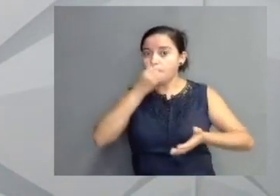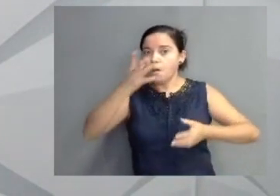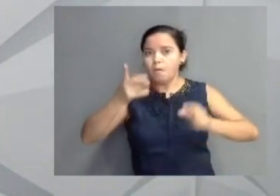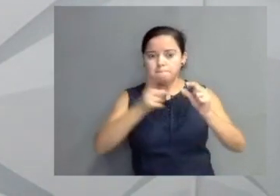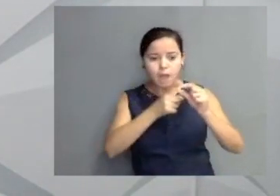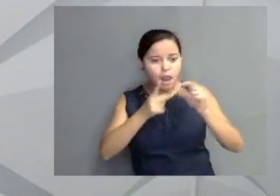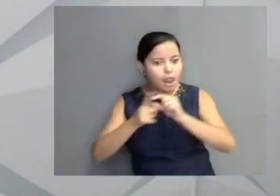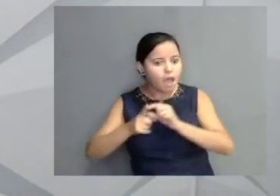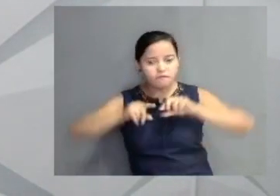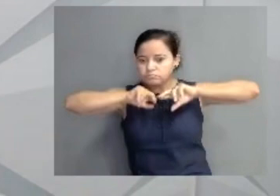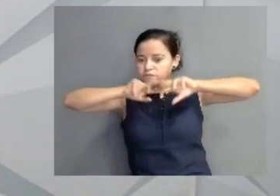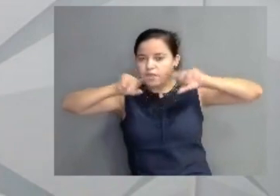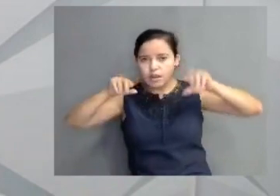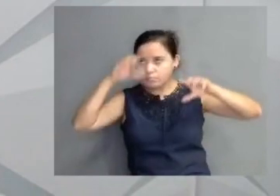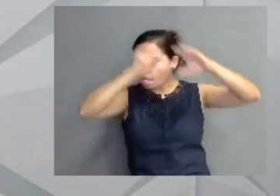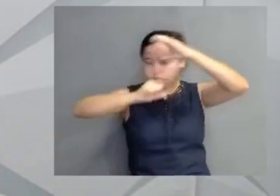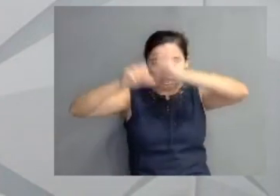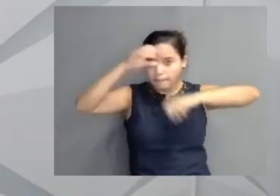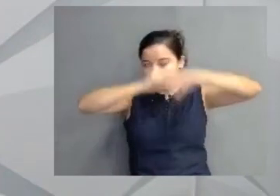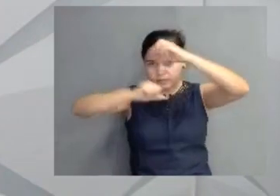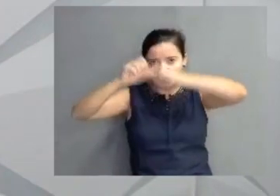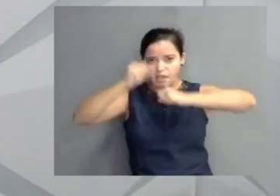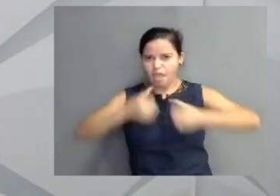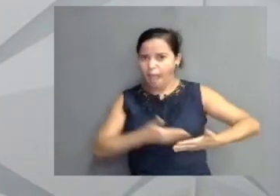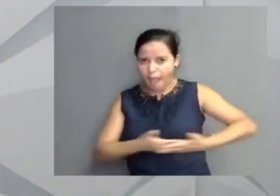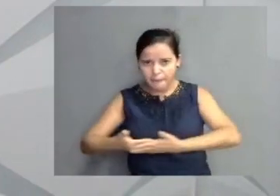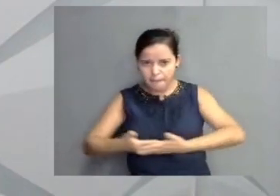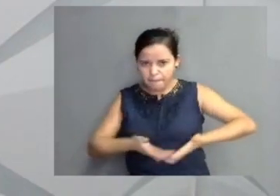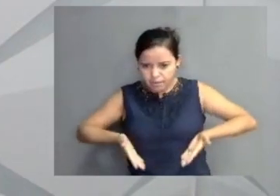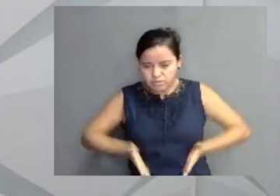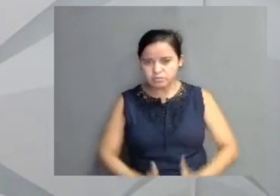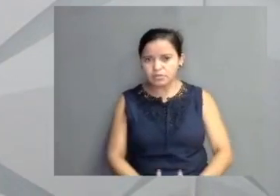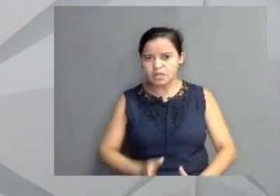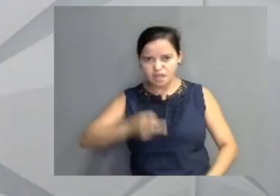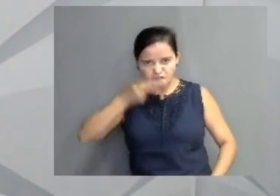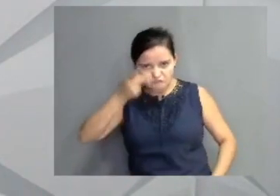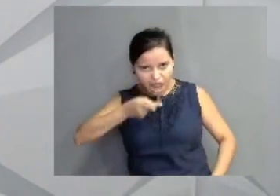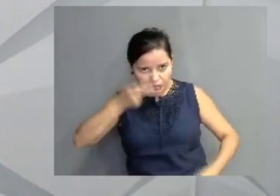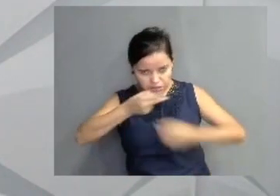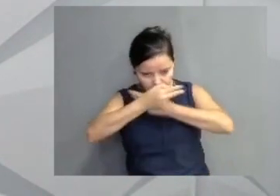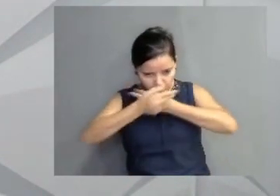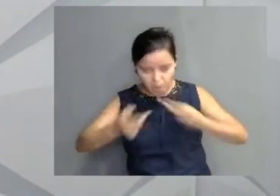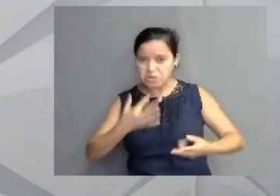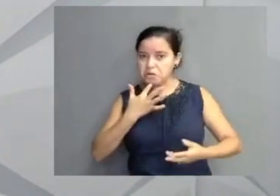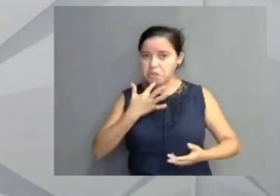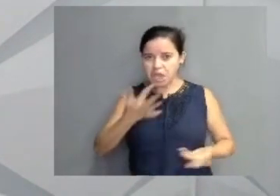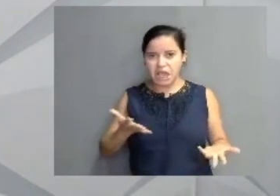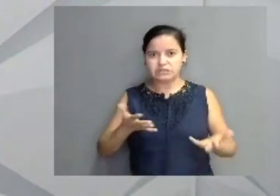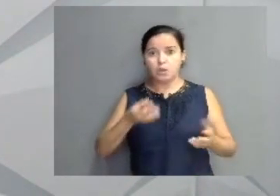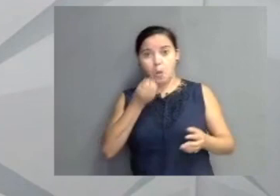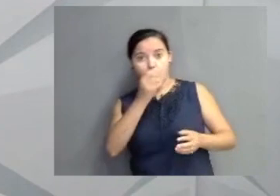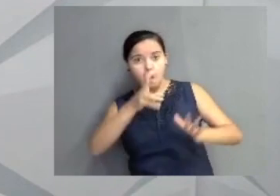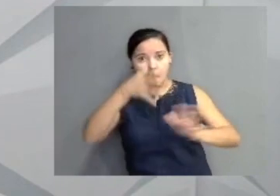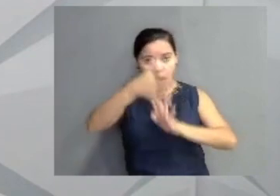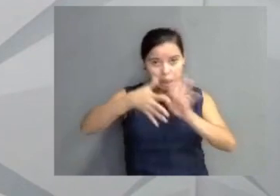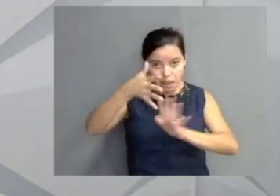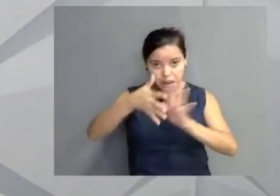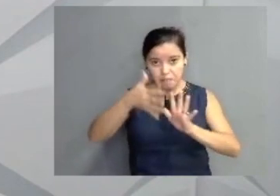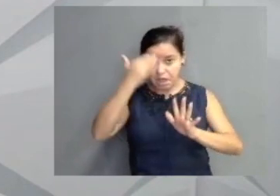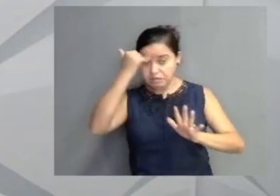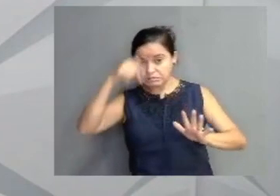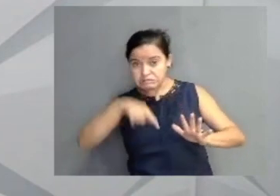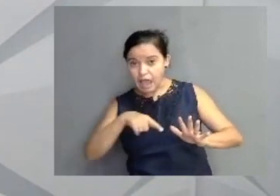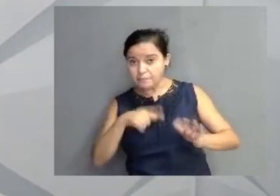da linguagem, né? Nenhum bebezinho nasce falando. Ele vai aprender primeiro a gesticular, fazer alguns sons que a gente não